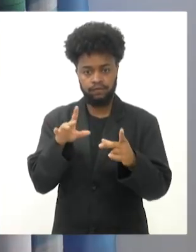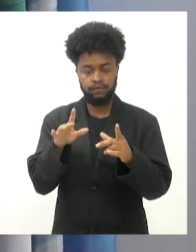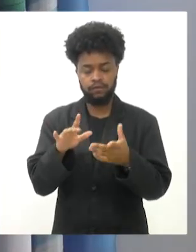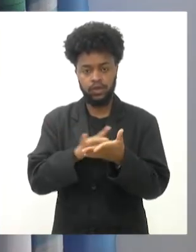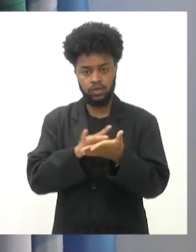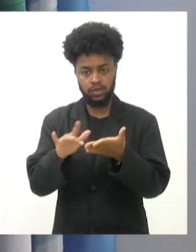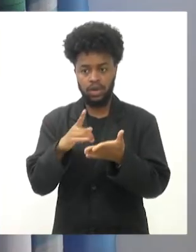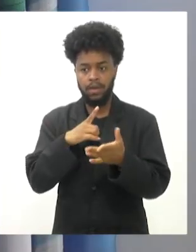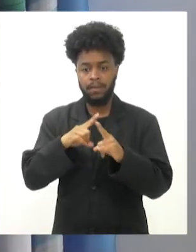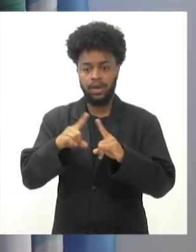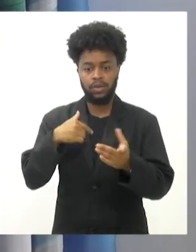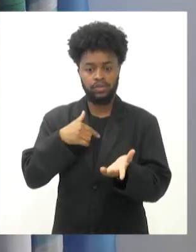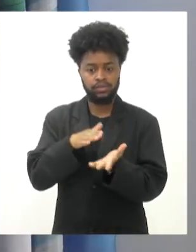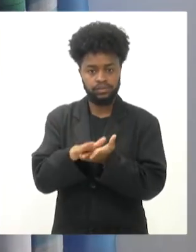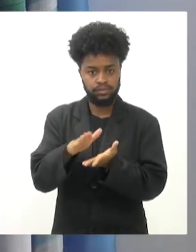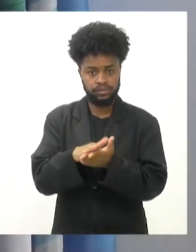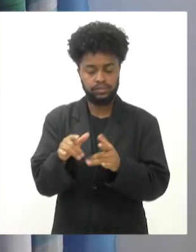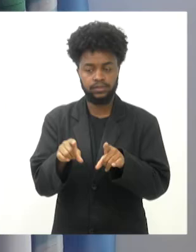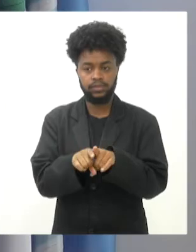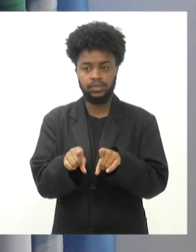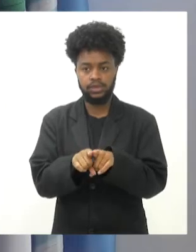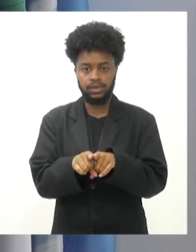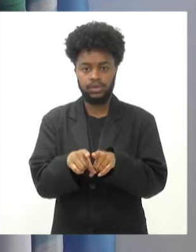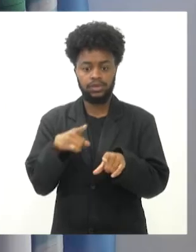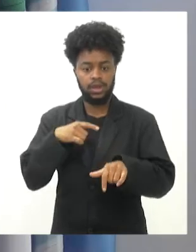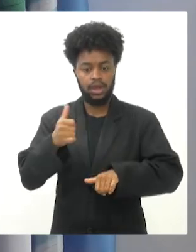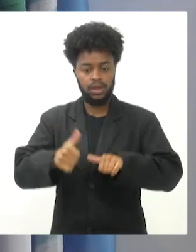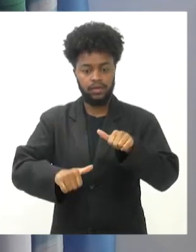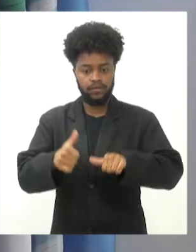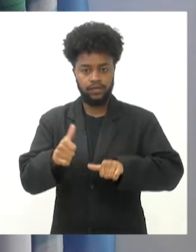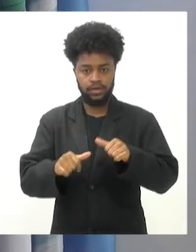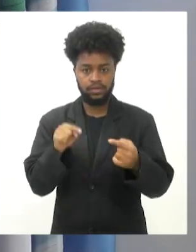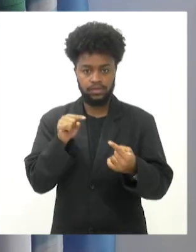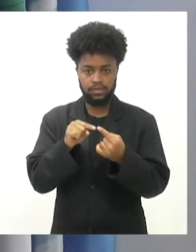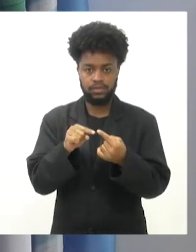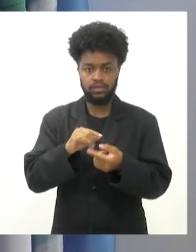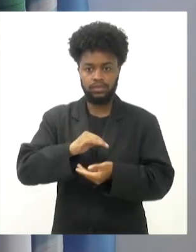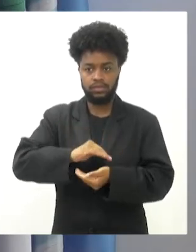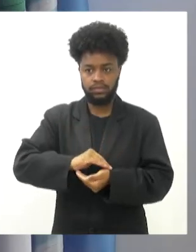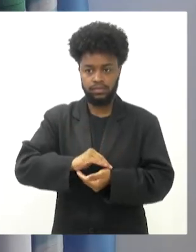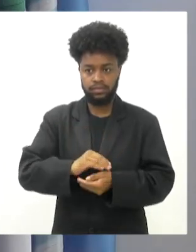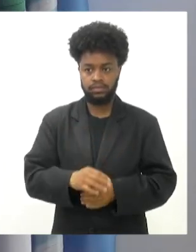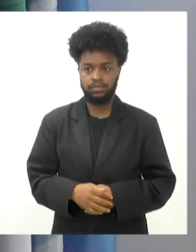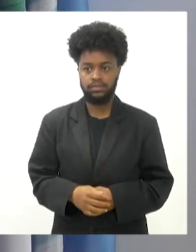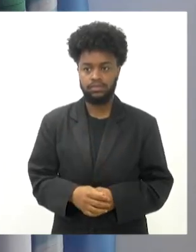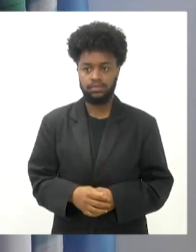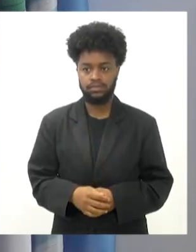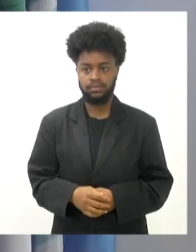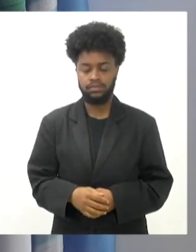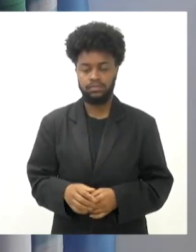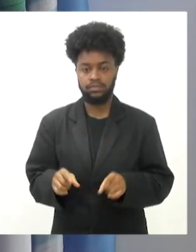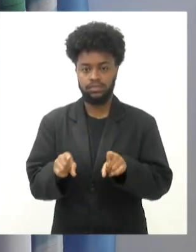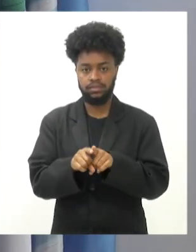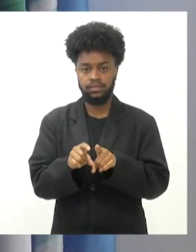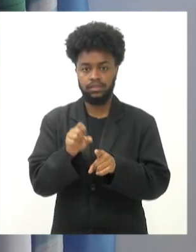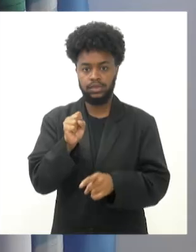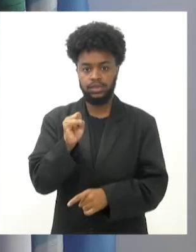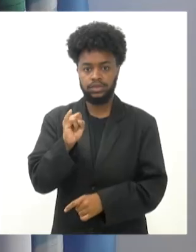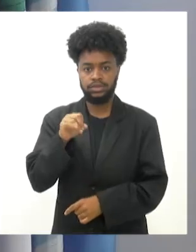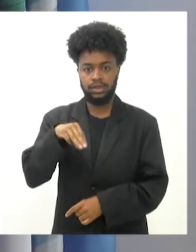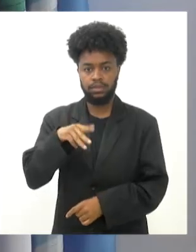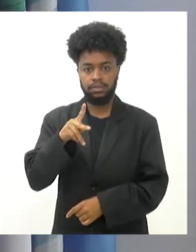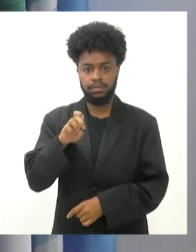impressos aqui. A gente tem a análise da Defesa Civil, do Simpedec, do